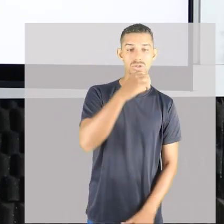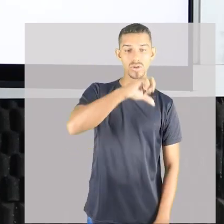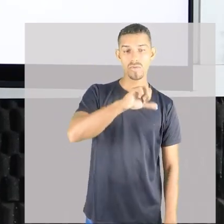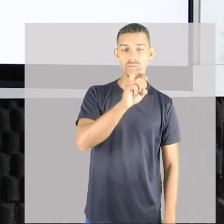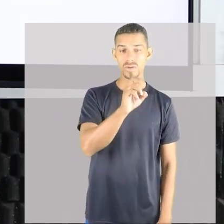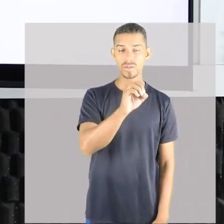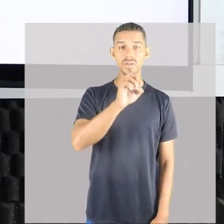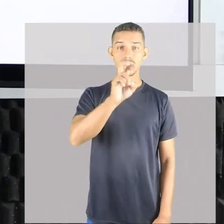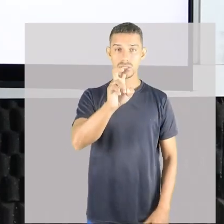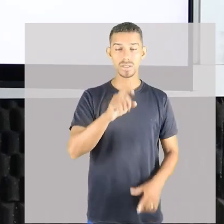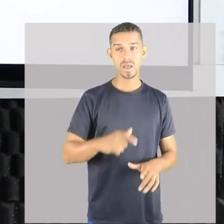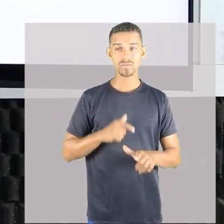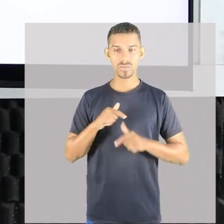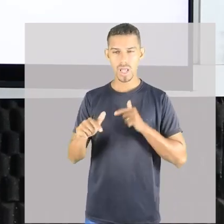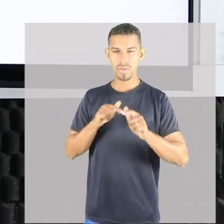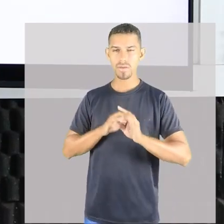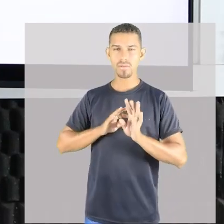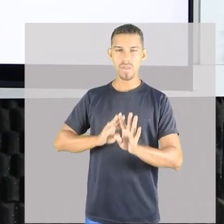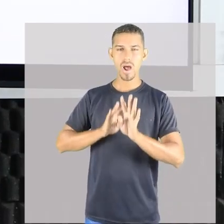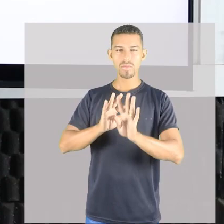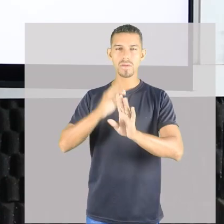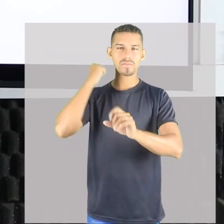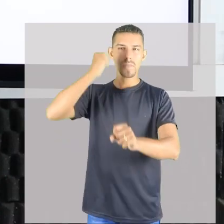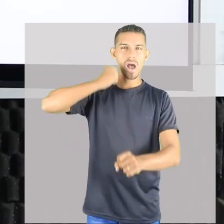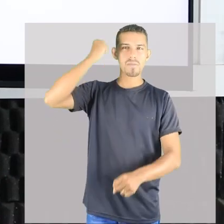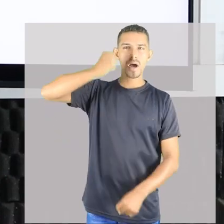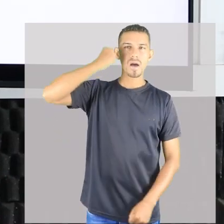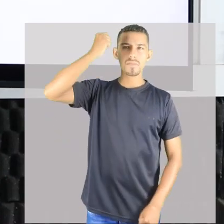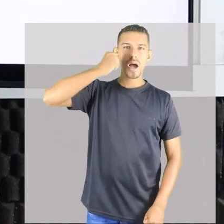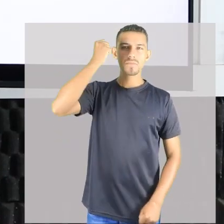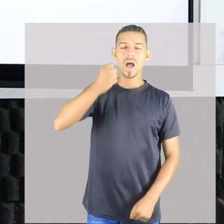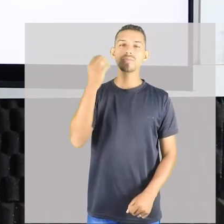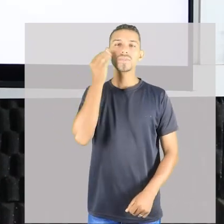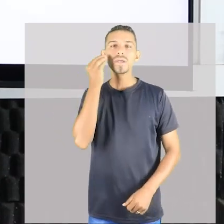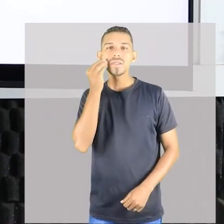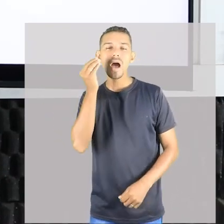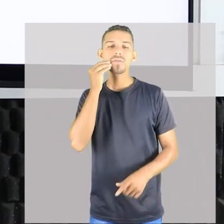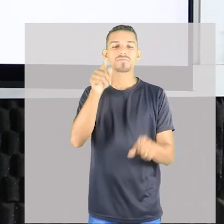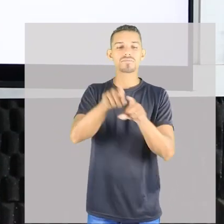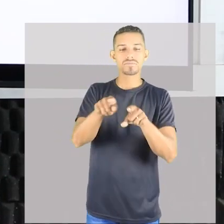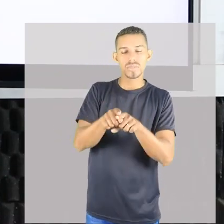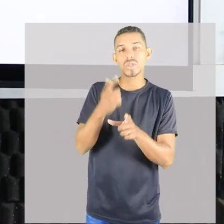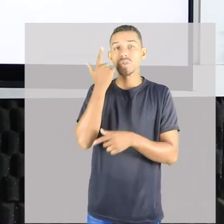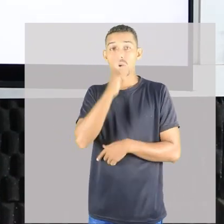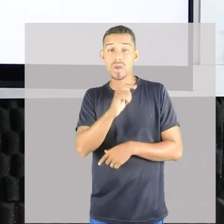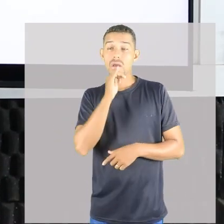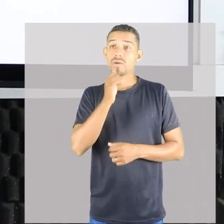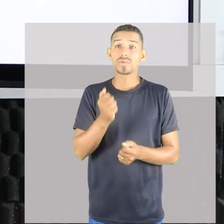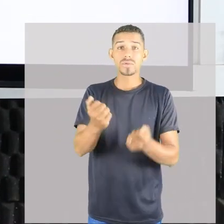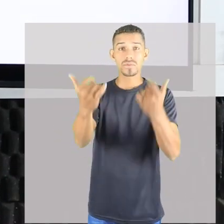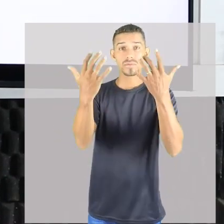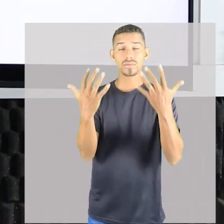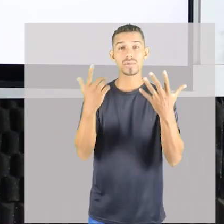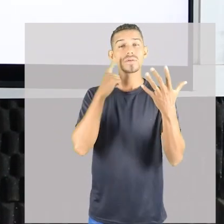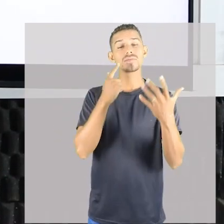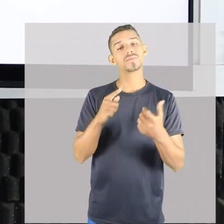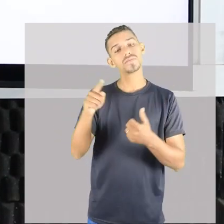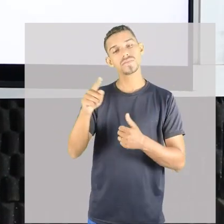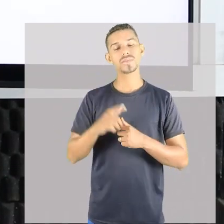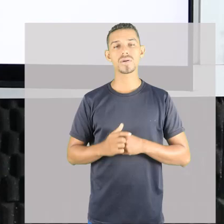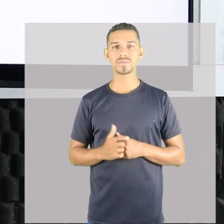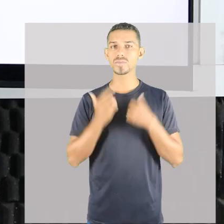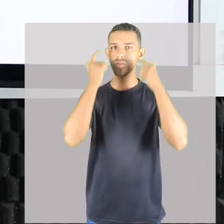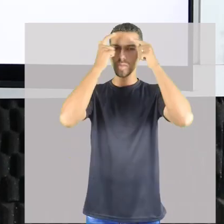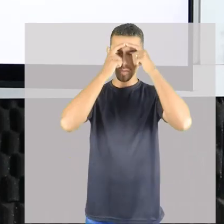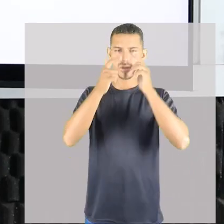então, marcham para esse Palácio de Inverno, né, na tentativa de serem recebidos pelo czar. Então eles